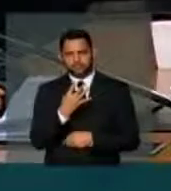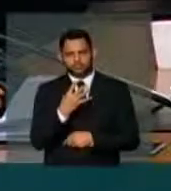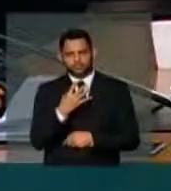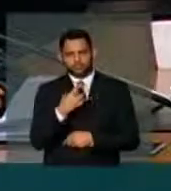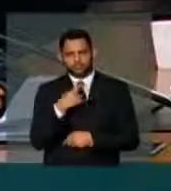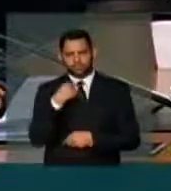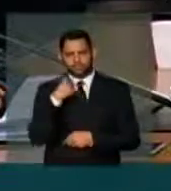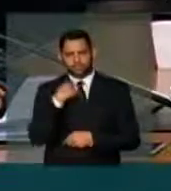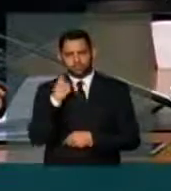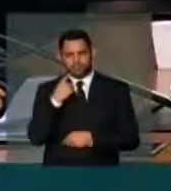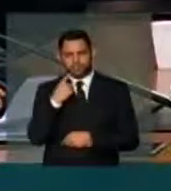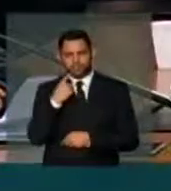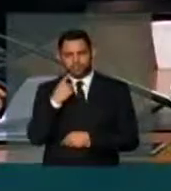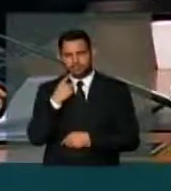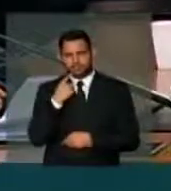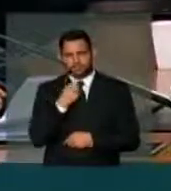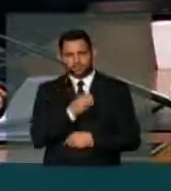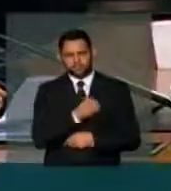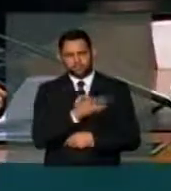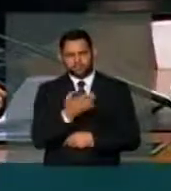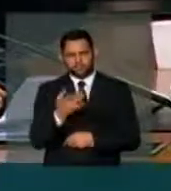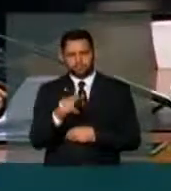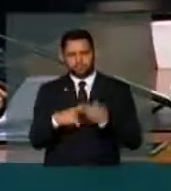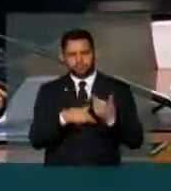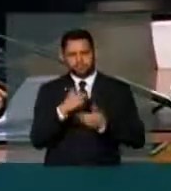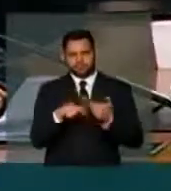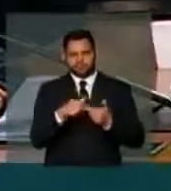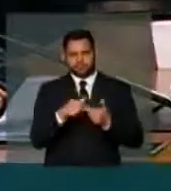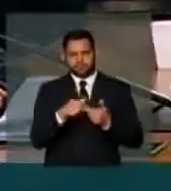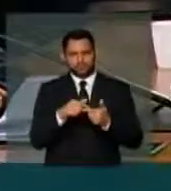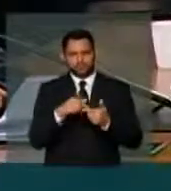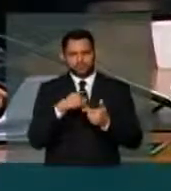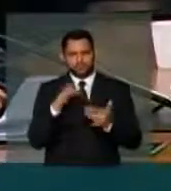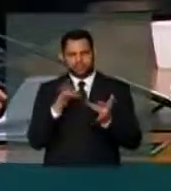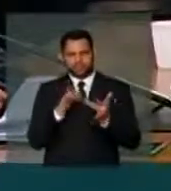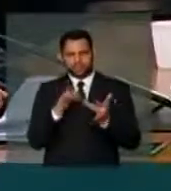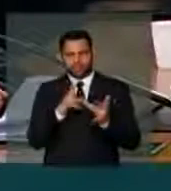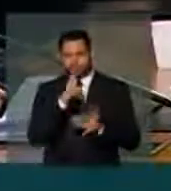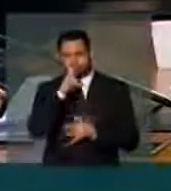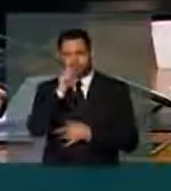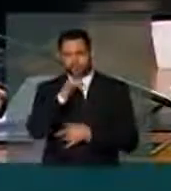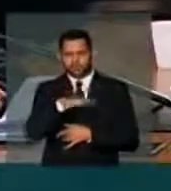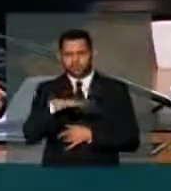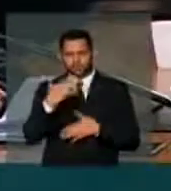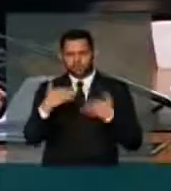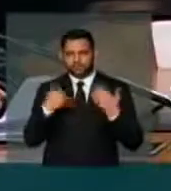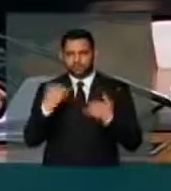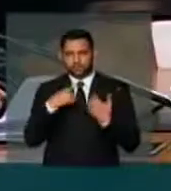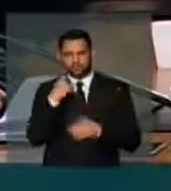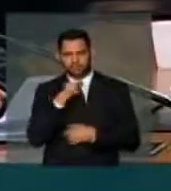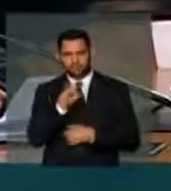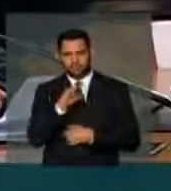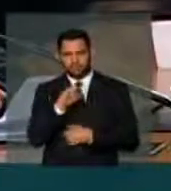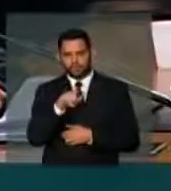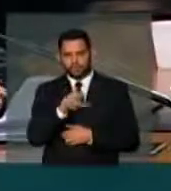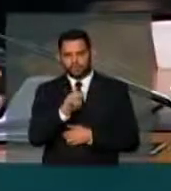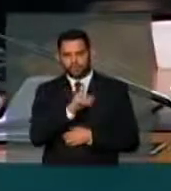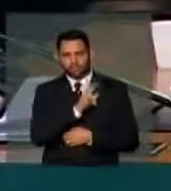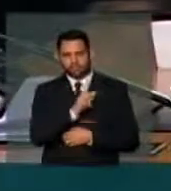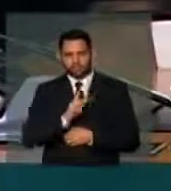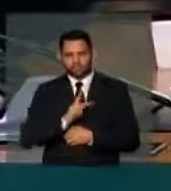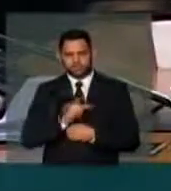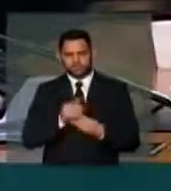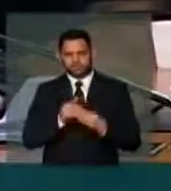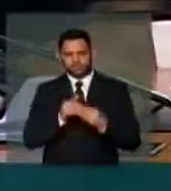mais com número de mandatos e temos uma identidade muito forte. E o deputado Herculano vem presidindo muito bem